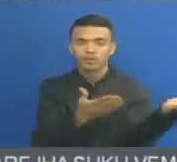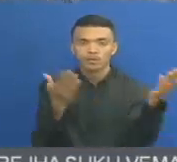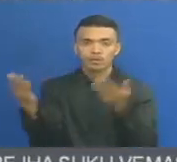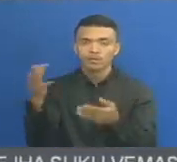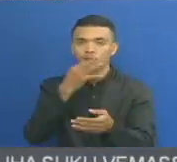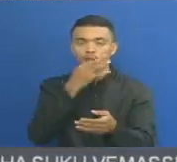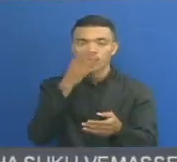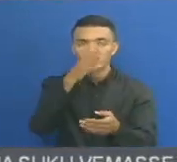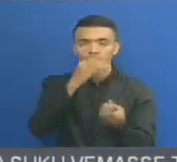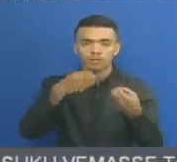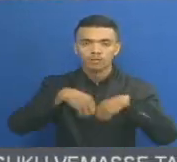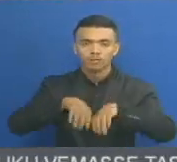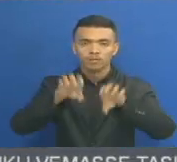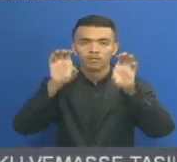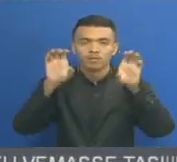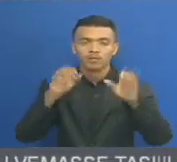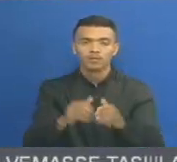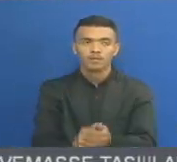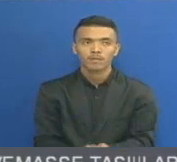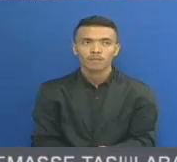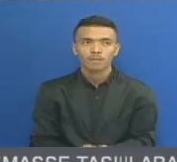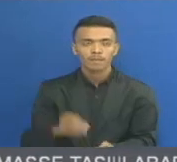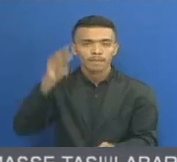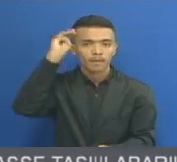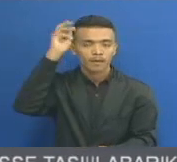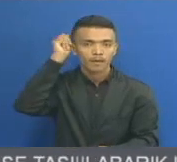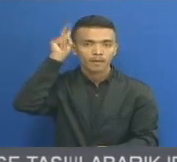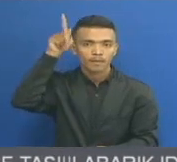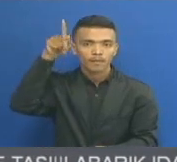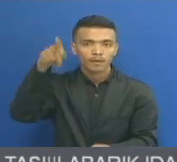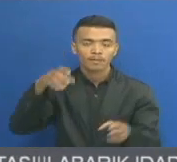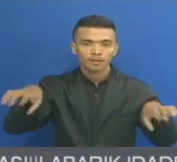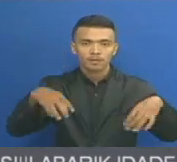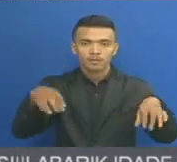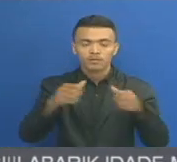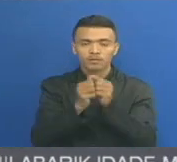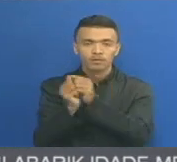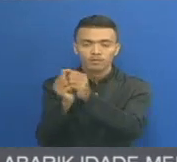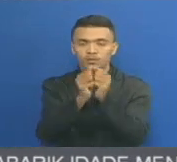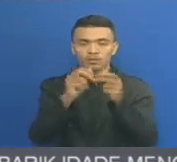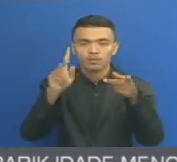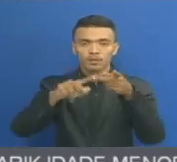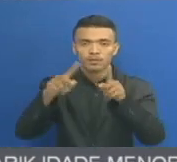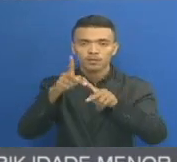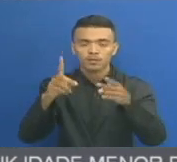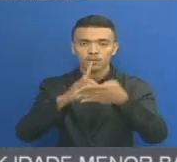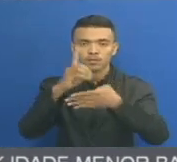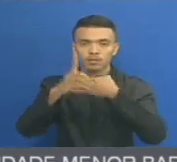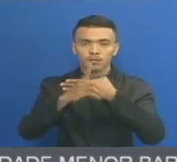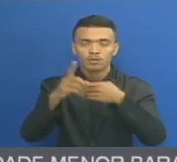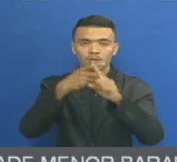consumo no fan. Ministério da Agricultura e Pesca seria ser muito bom também para ser somente fosse